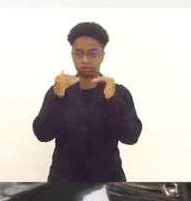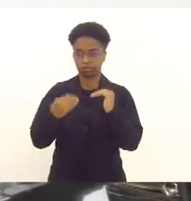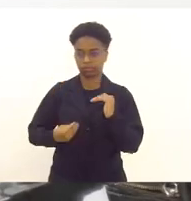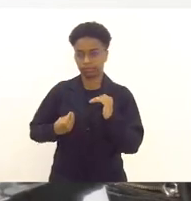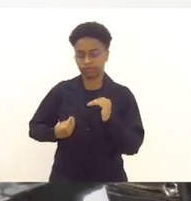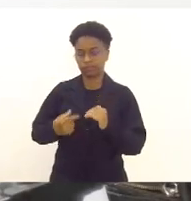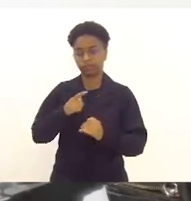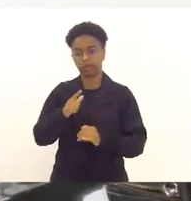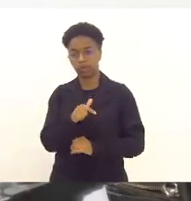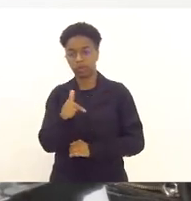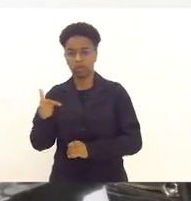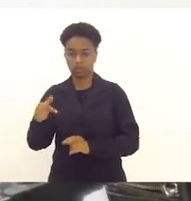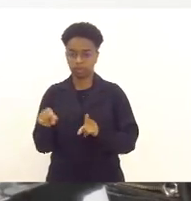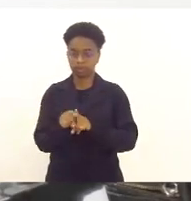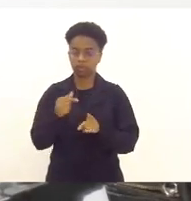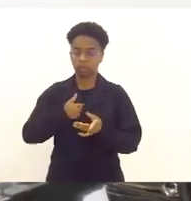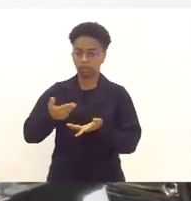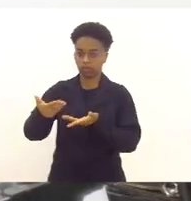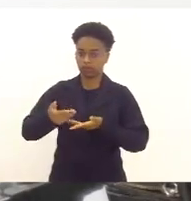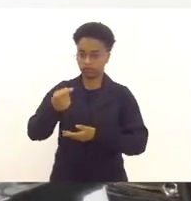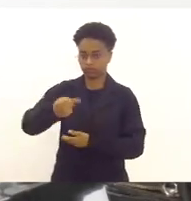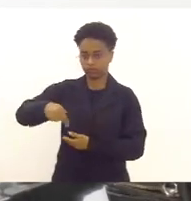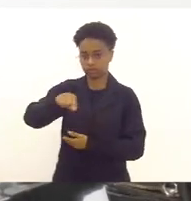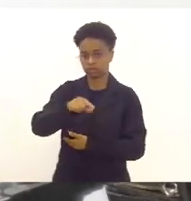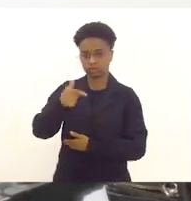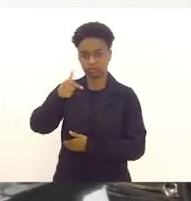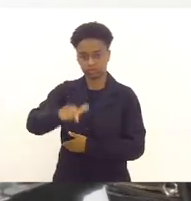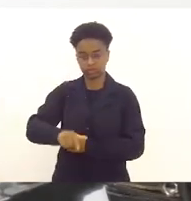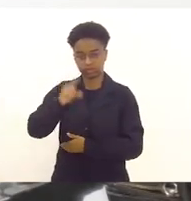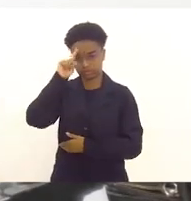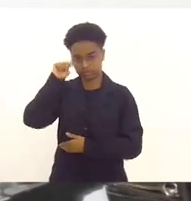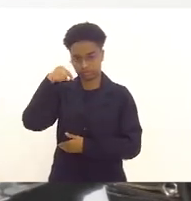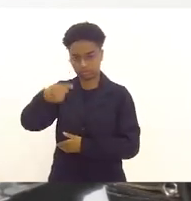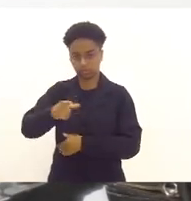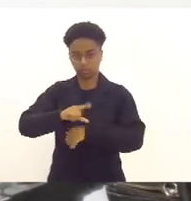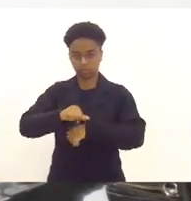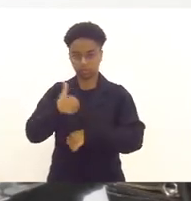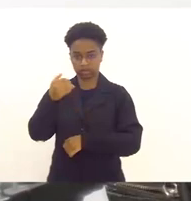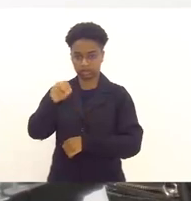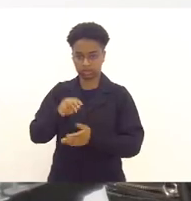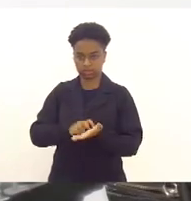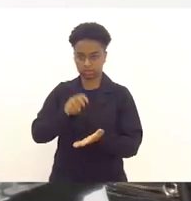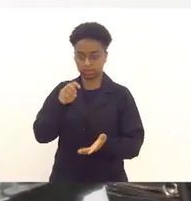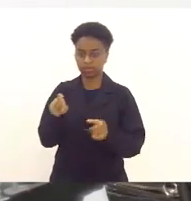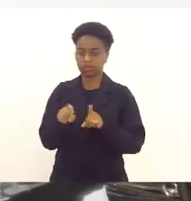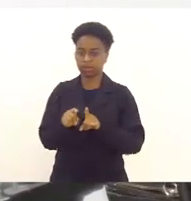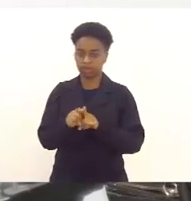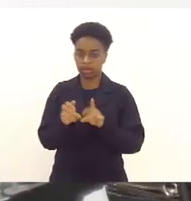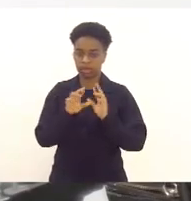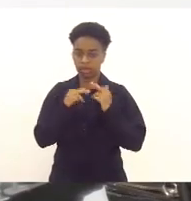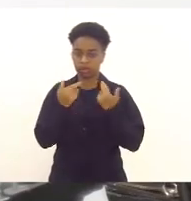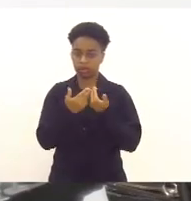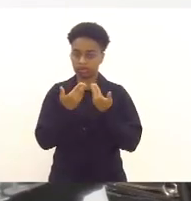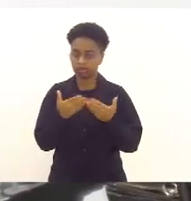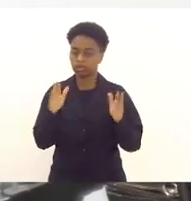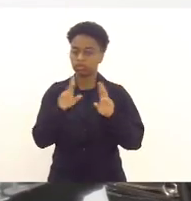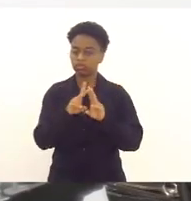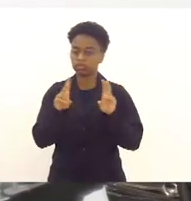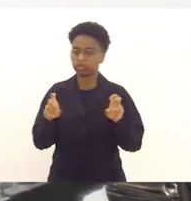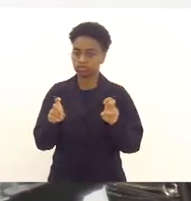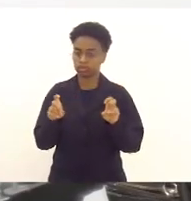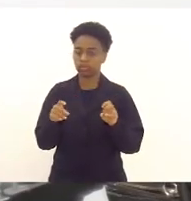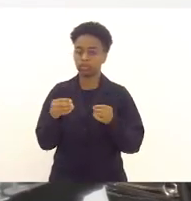vai ter uma próxima audiência já convido vocês na próxima semana às 10 horas da manhã para audiência pública sobre os